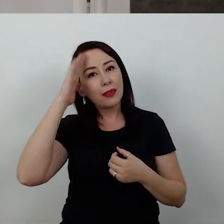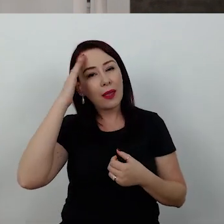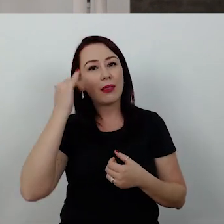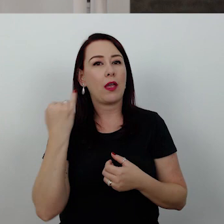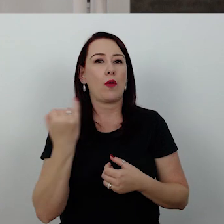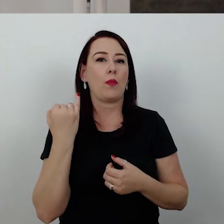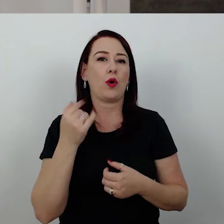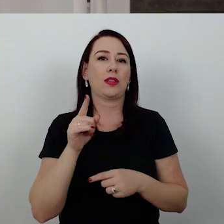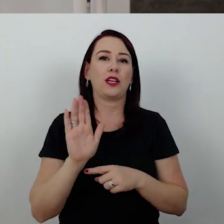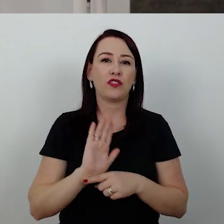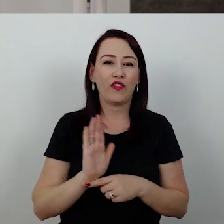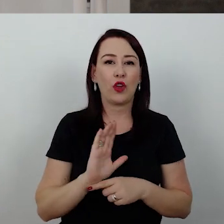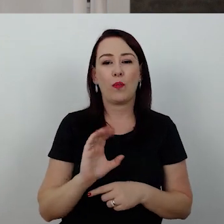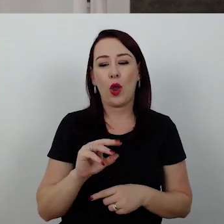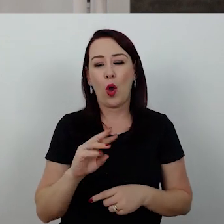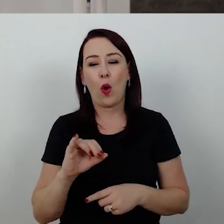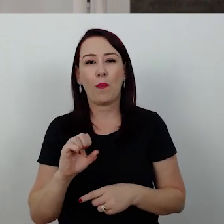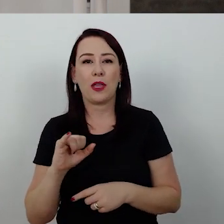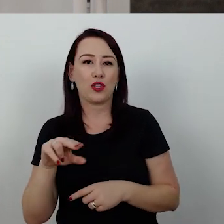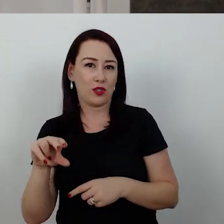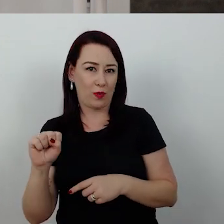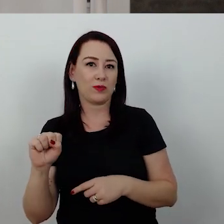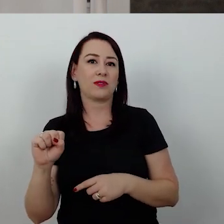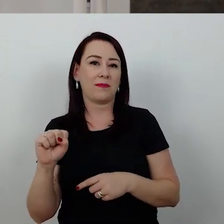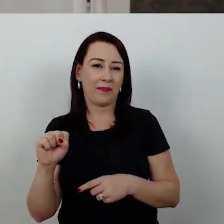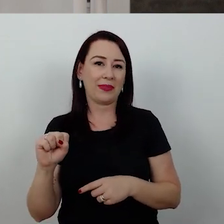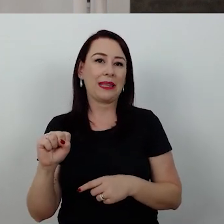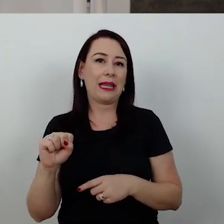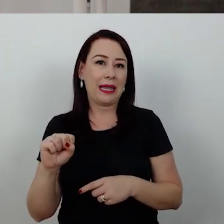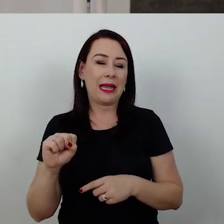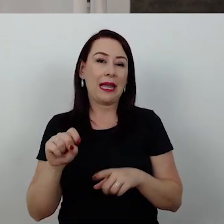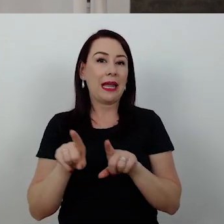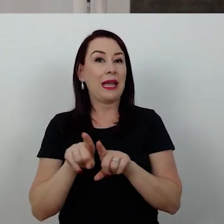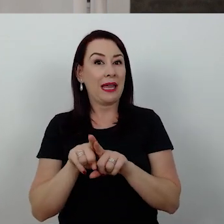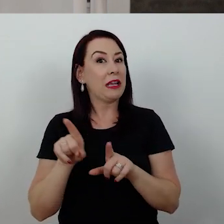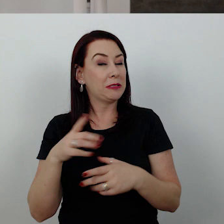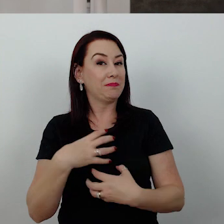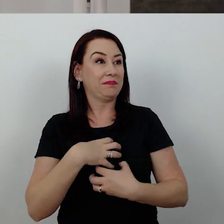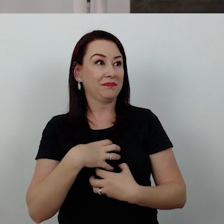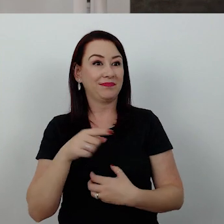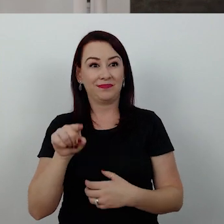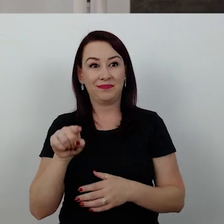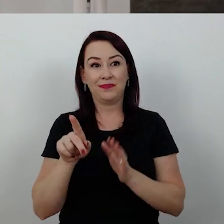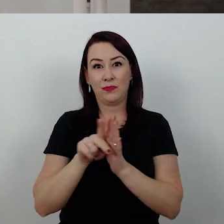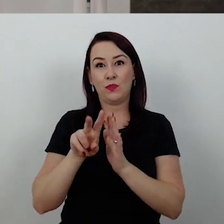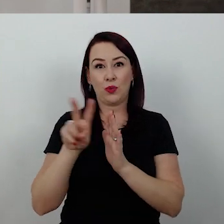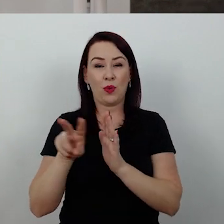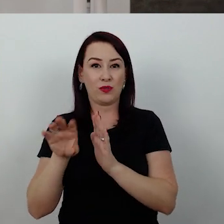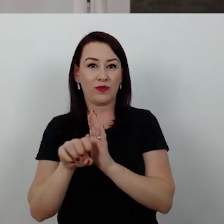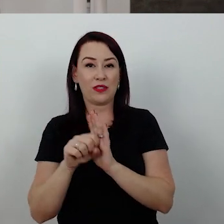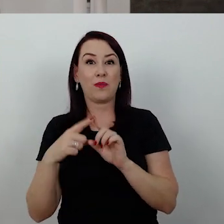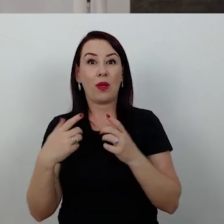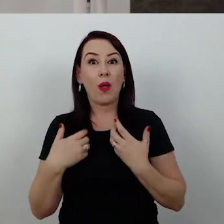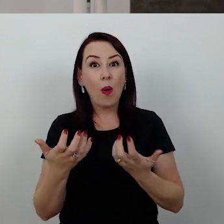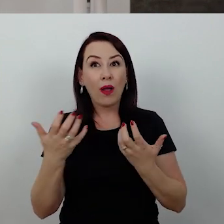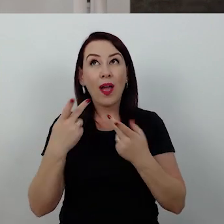de uma Film Commission e de criar essa política para audiovisual. E eu sinto isso, assim, né, quando a gente pensa em